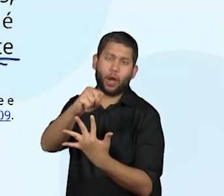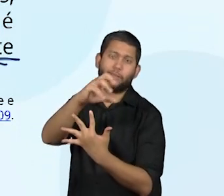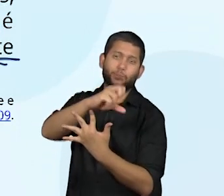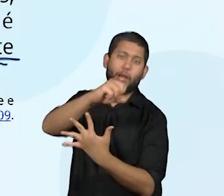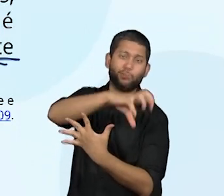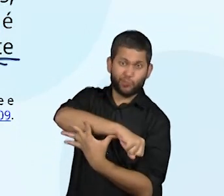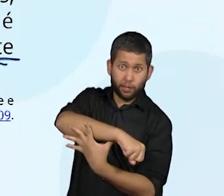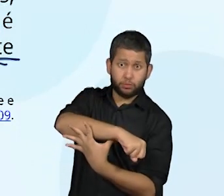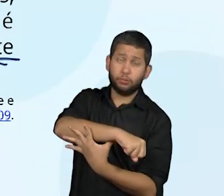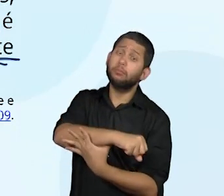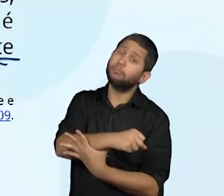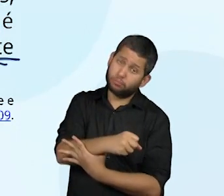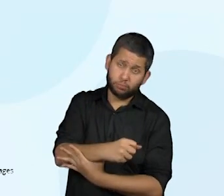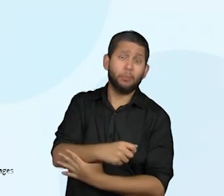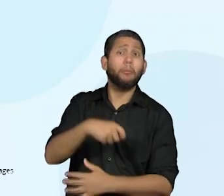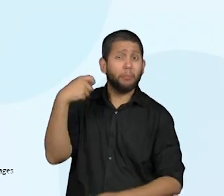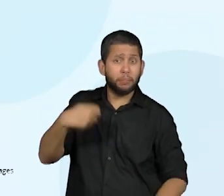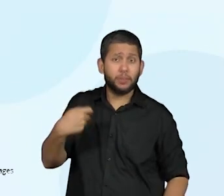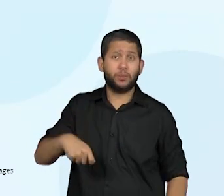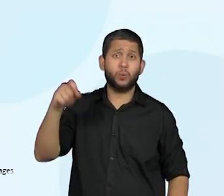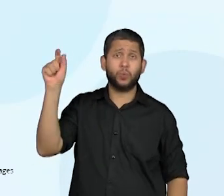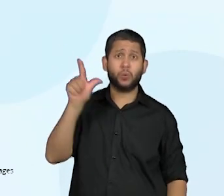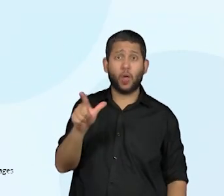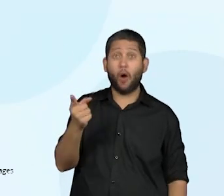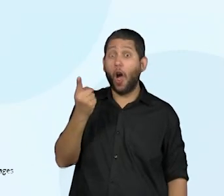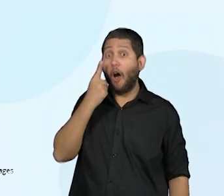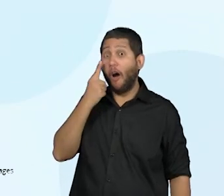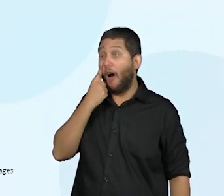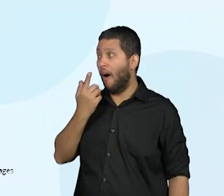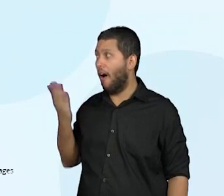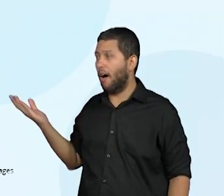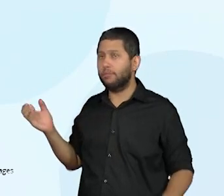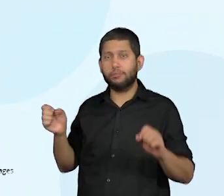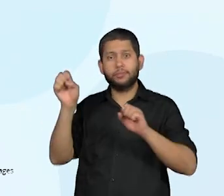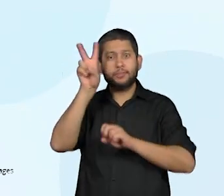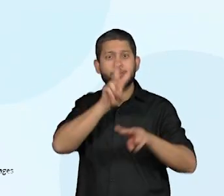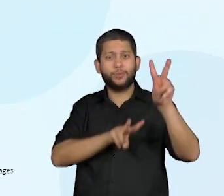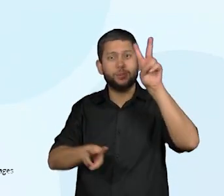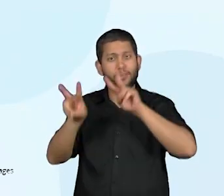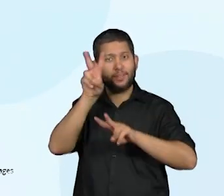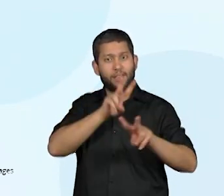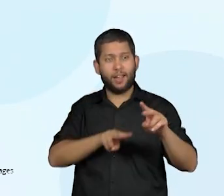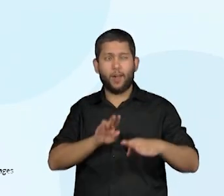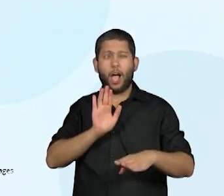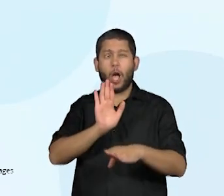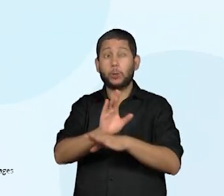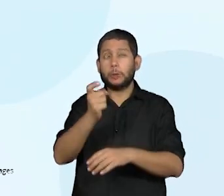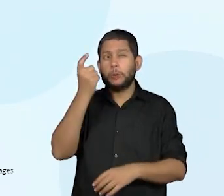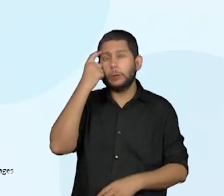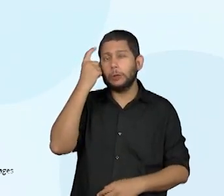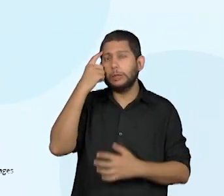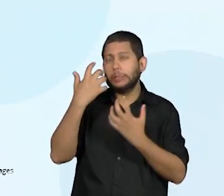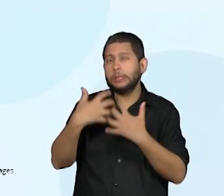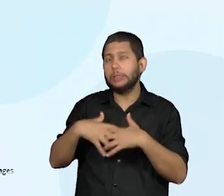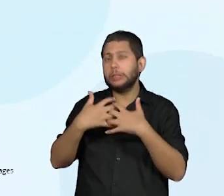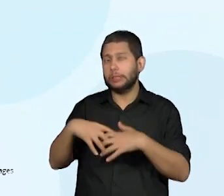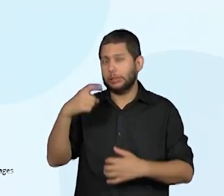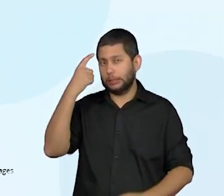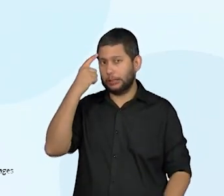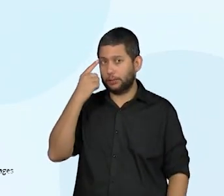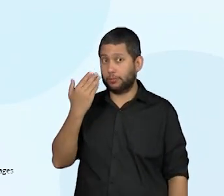Natureza, tá? Olha só. E eu trouxe aqui um esquema para a gente conversar